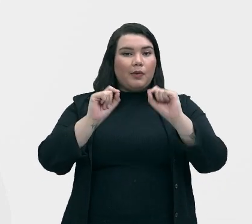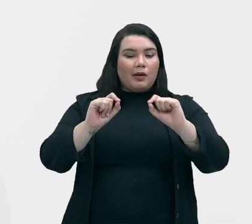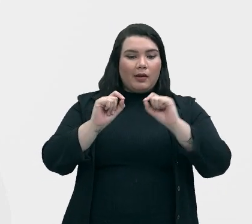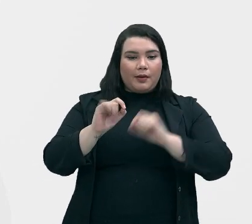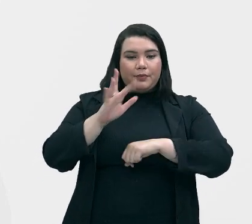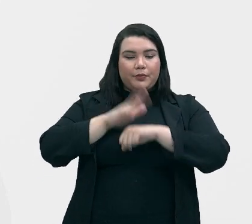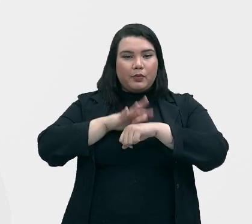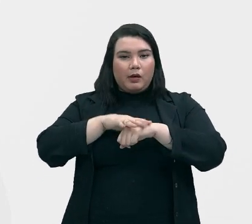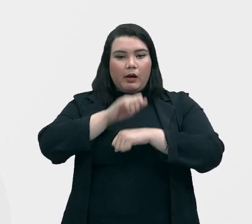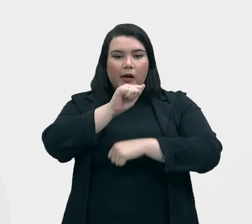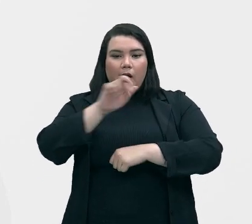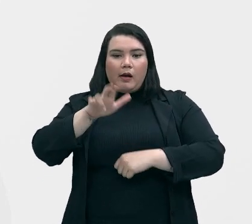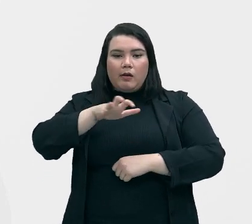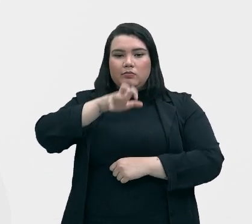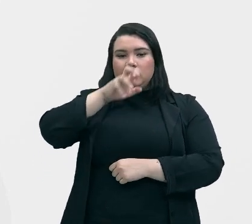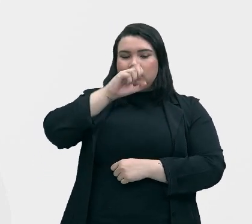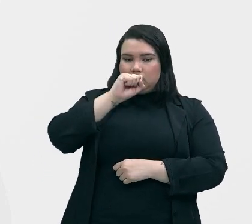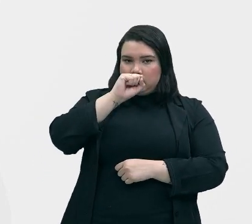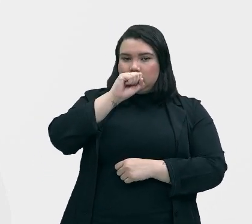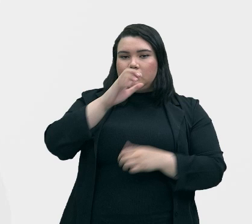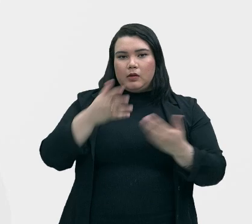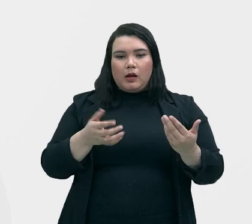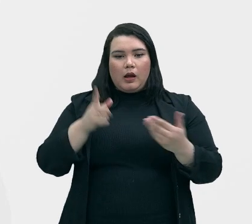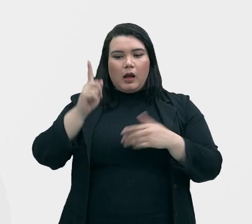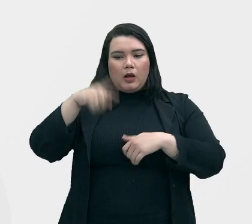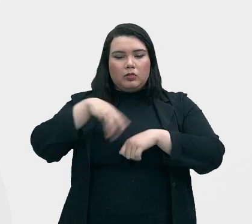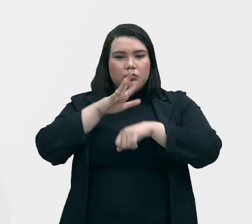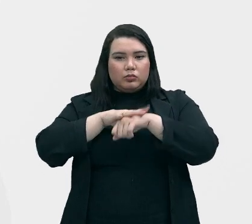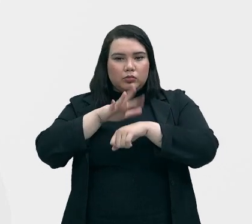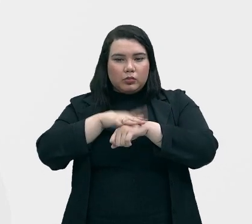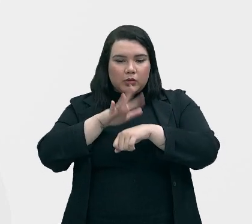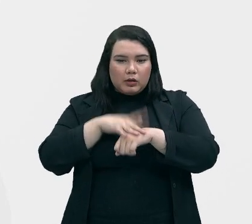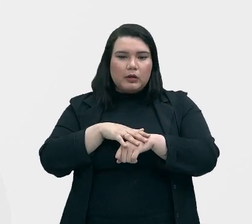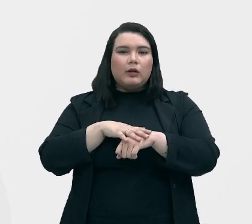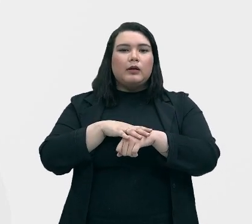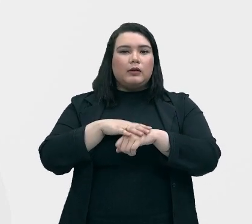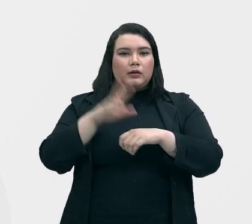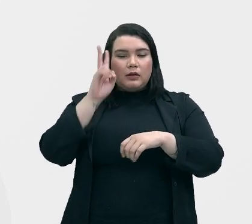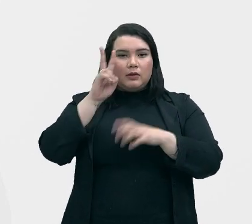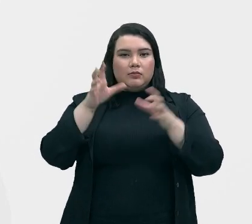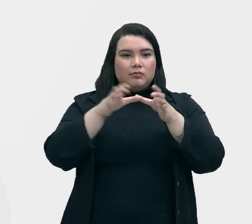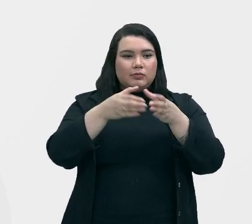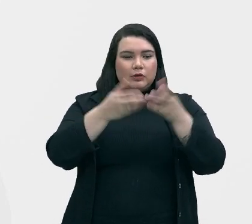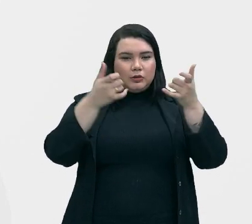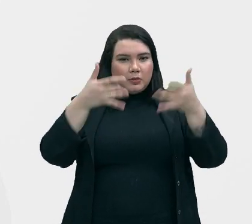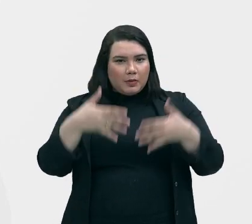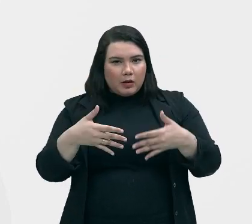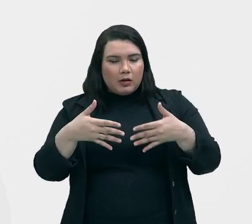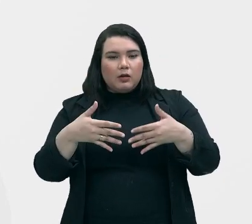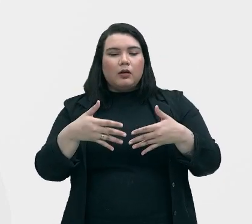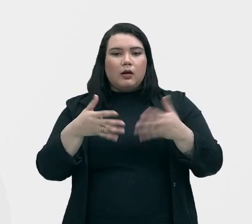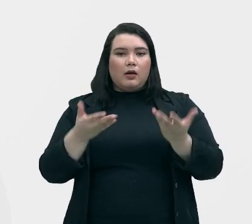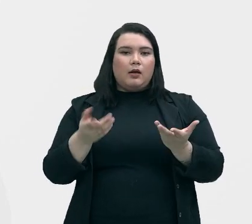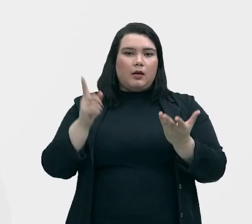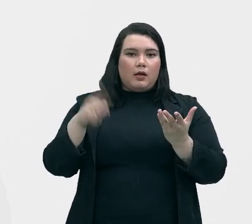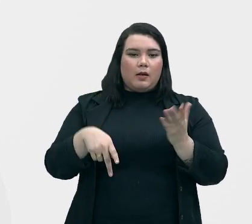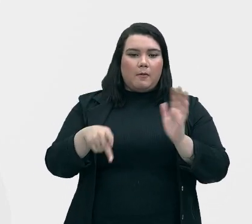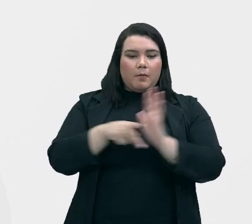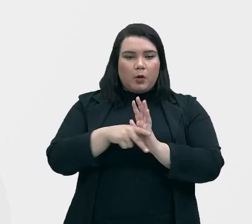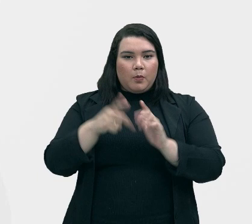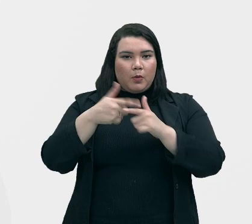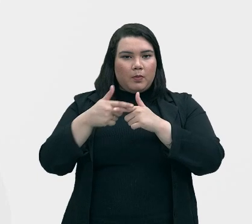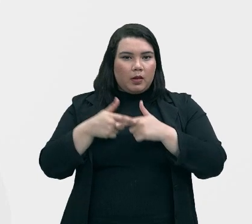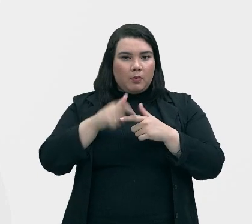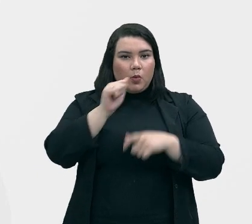respiratório. Então, ela está dentro daquele grupo de doenças que a gente falou inicialmente, né? Que tem a ver ali com todo esse sistema